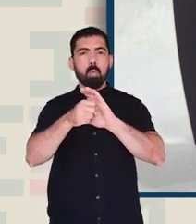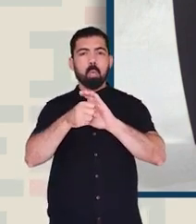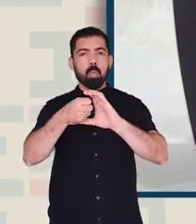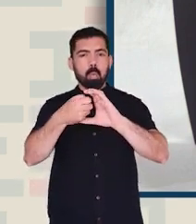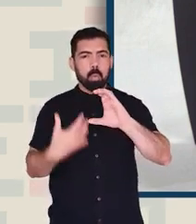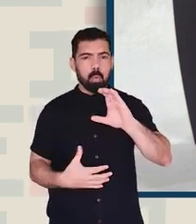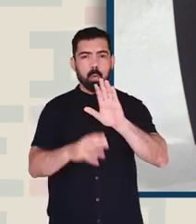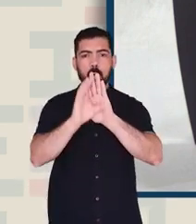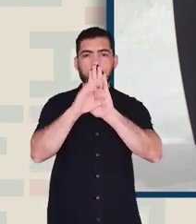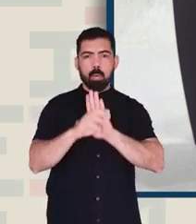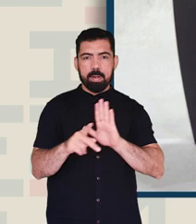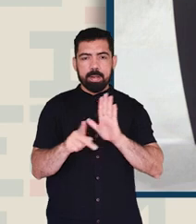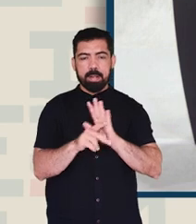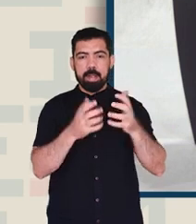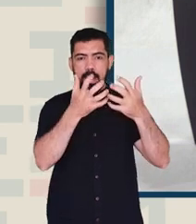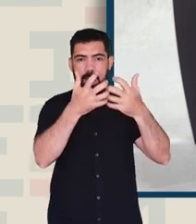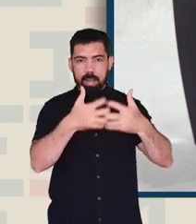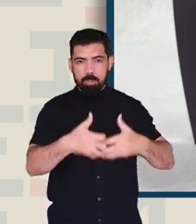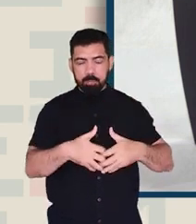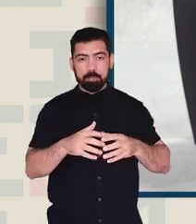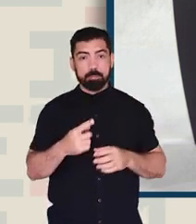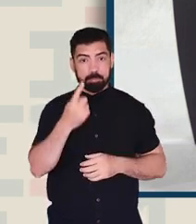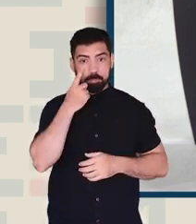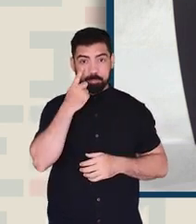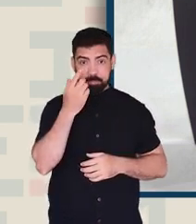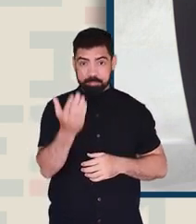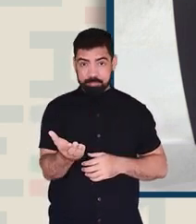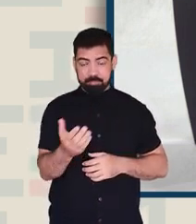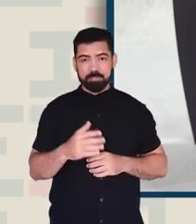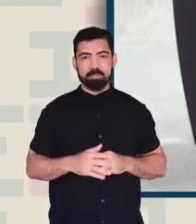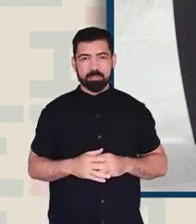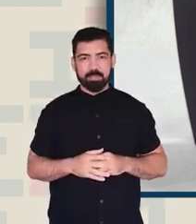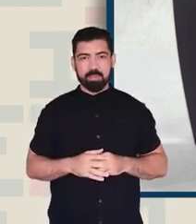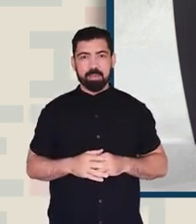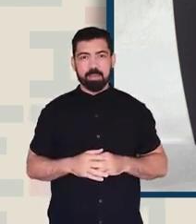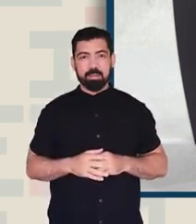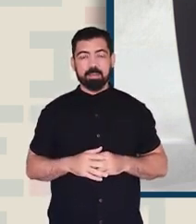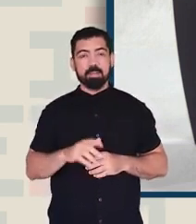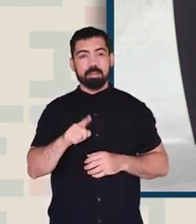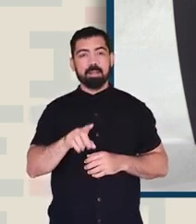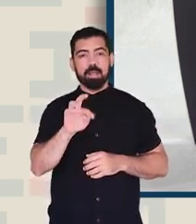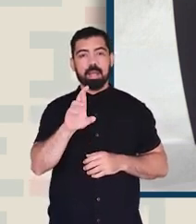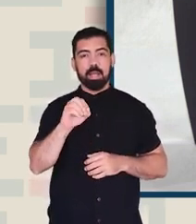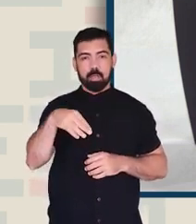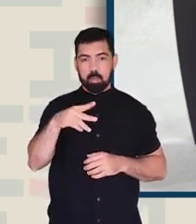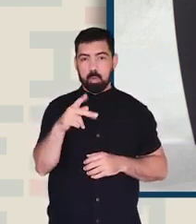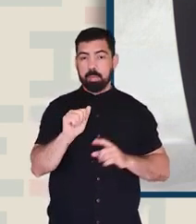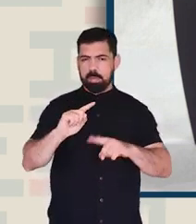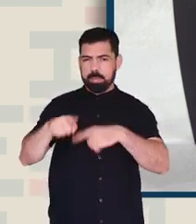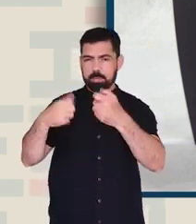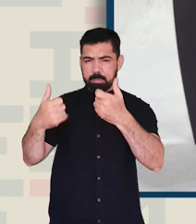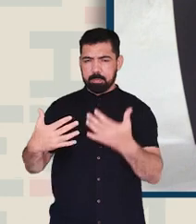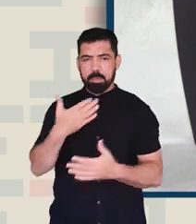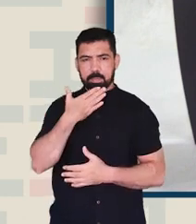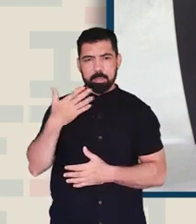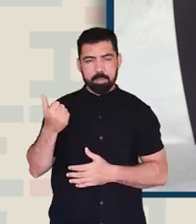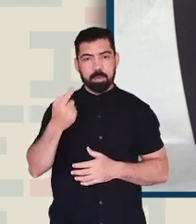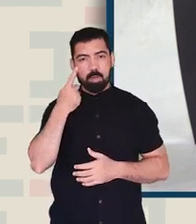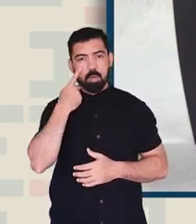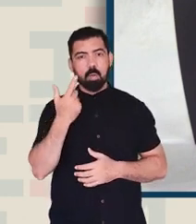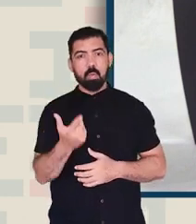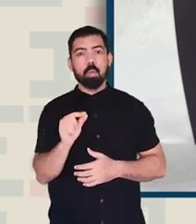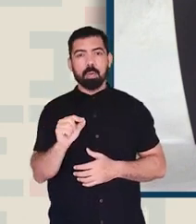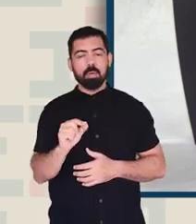harmônica. Tá? Observem que esse instrumento é a trompa natural, mais tarde a gente vai falar um pouco mais sobre ela. Observem que esse